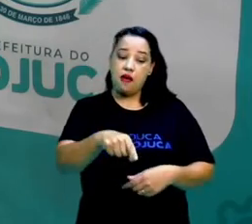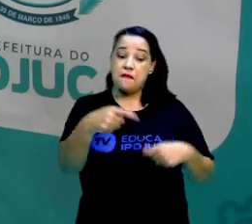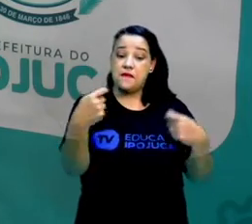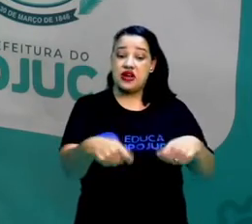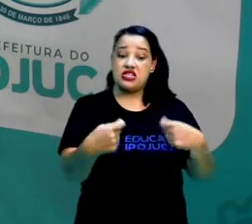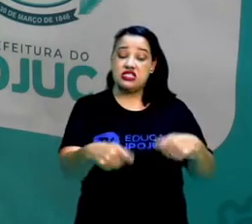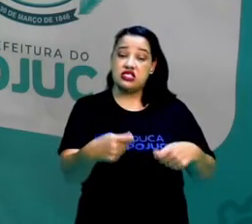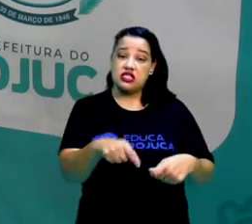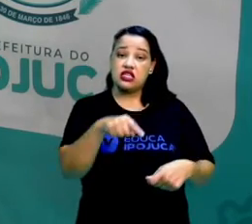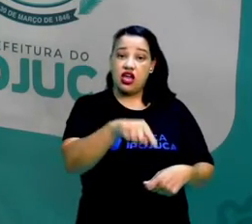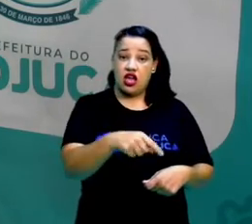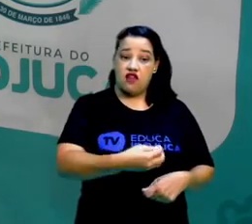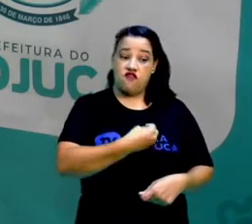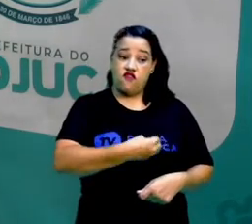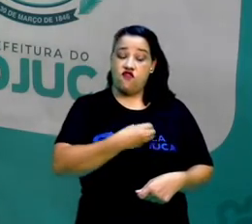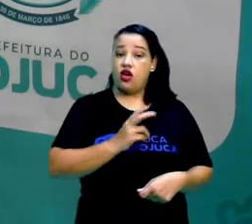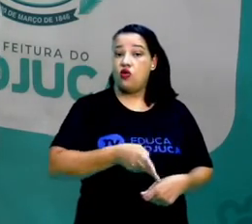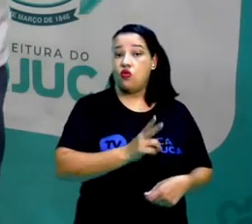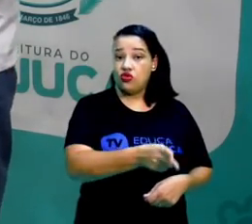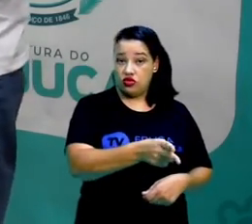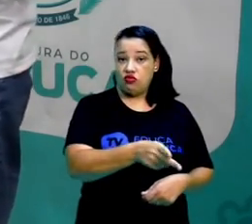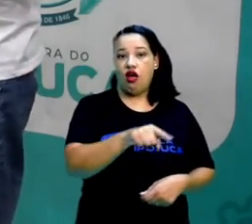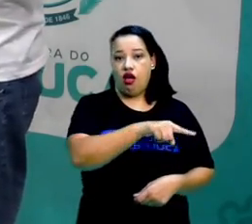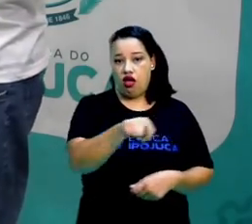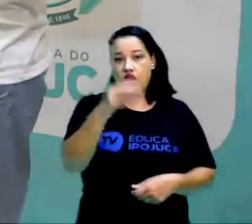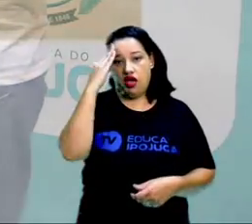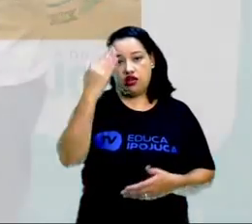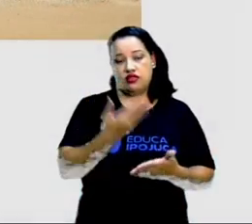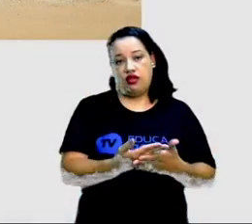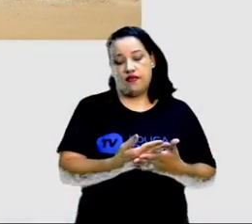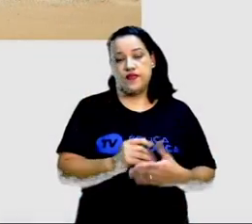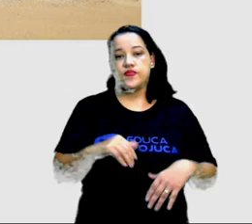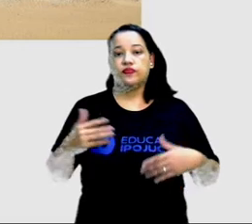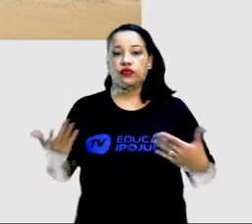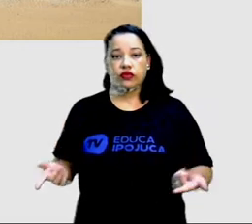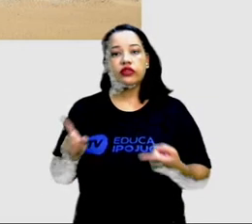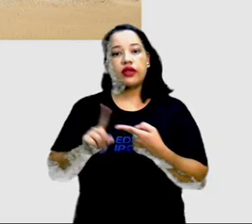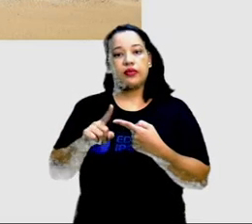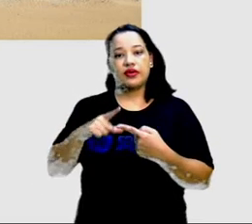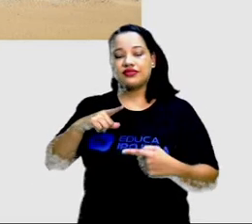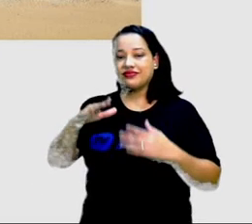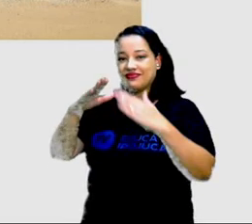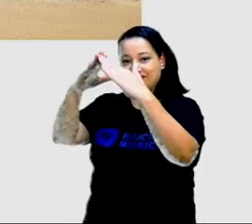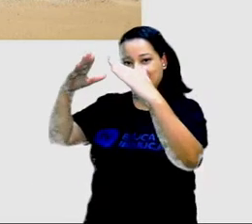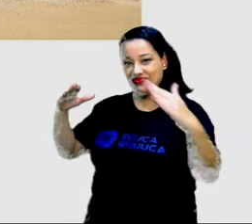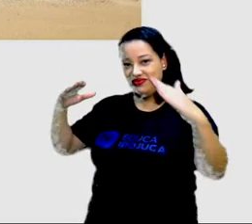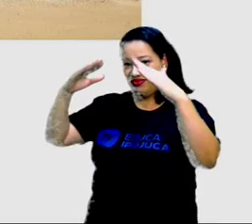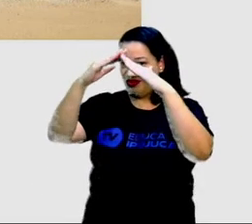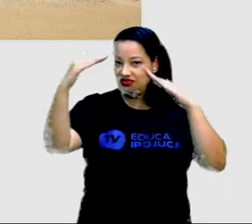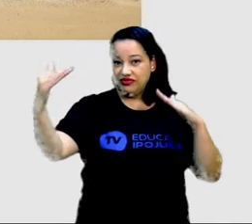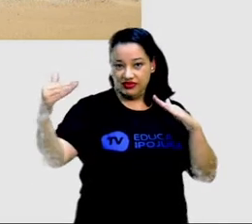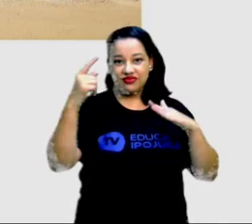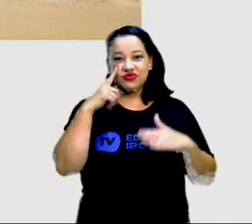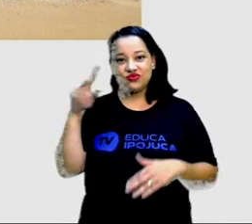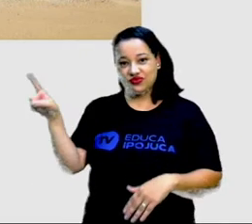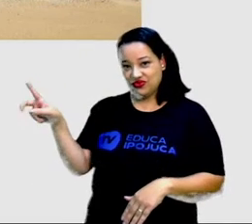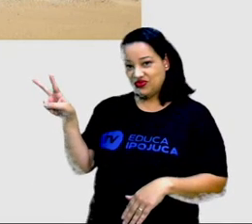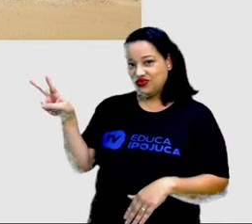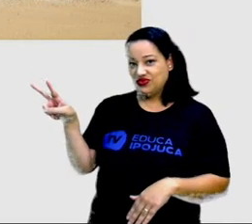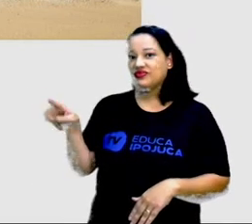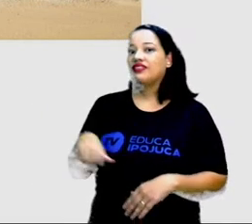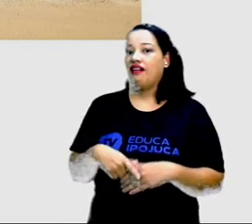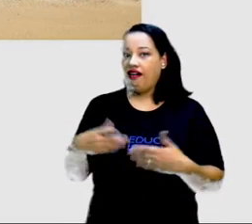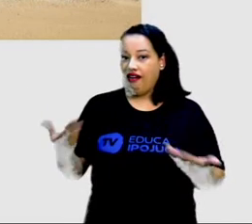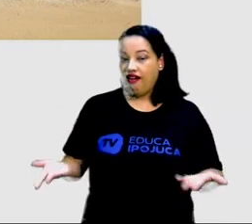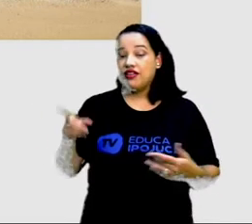e também é necessário aspirina tá vocês estão vendo aí na imagem as três grandes PE se você